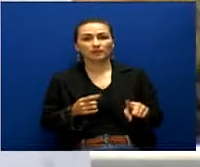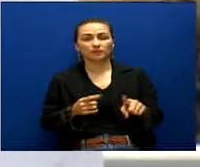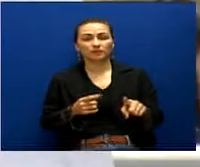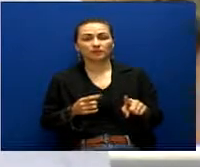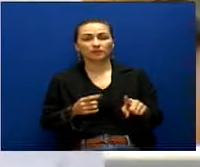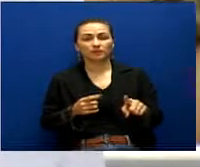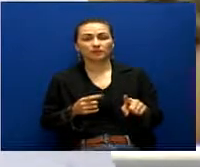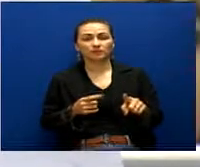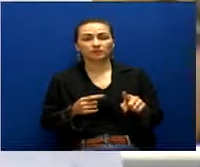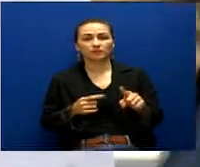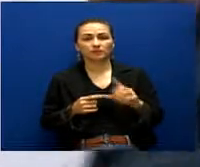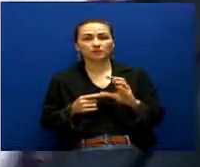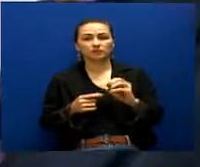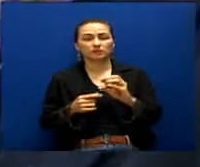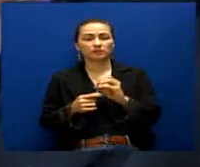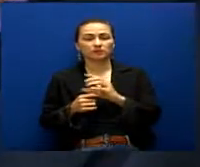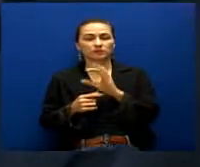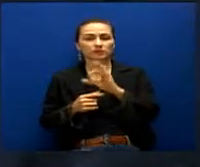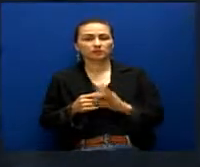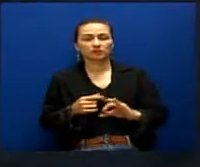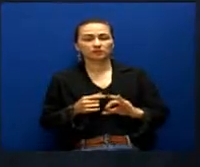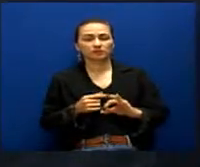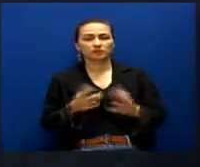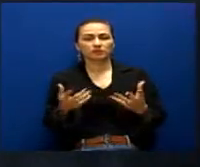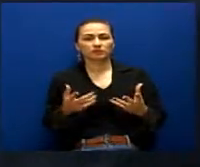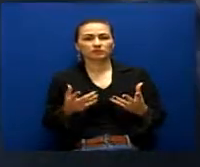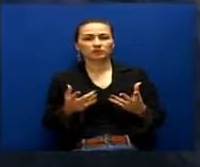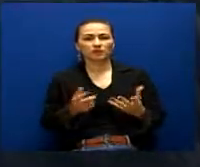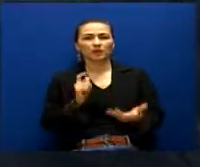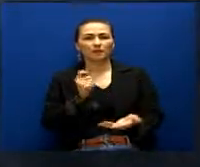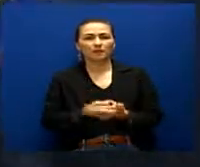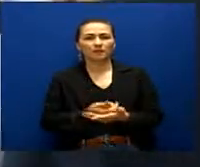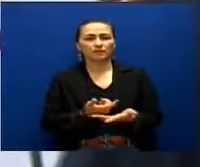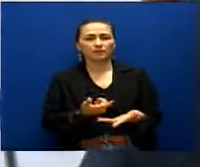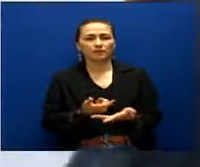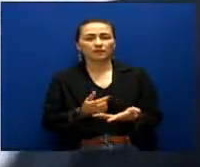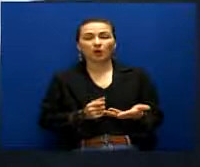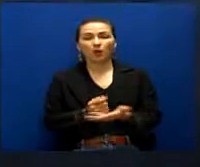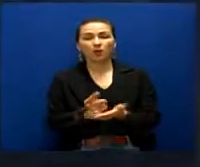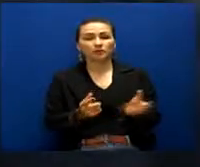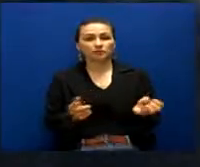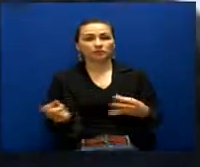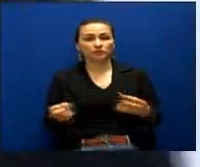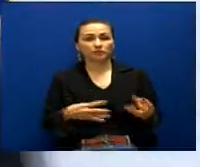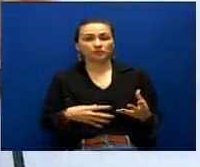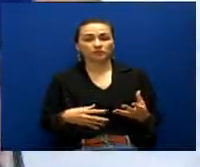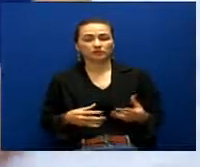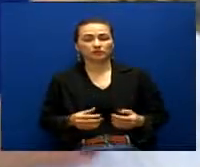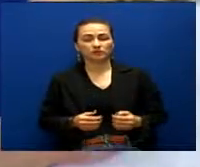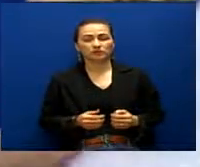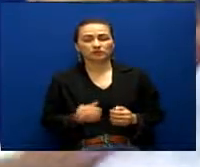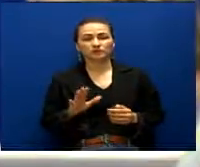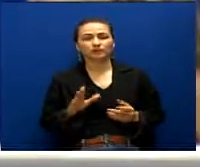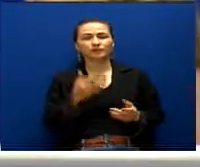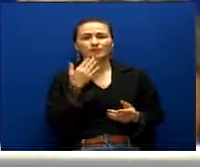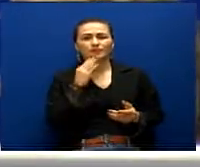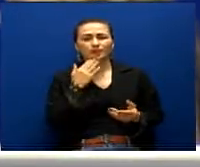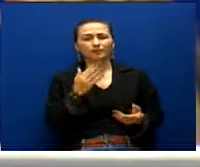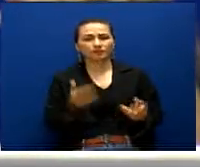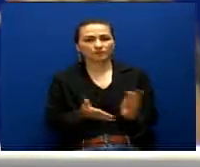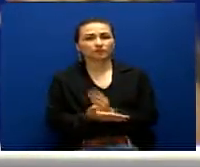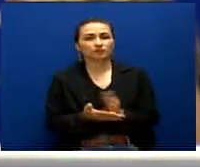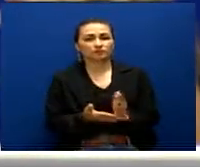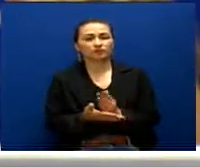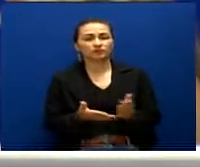em porcentagem, não, despesas de capital. Tem algumas falhas, e como